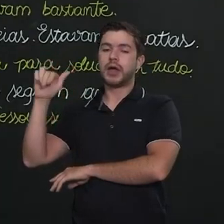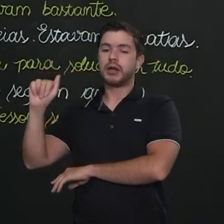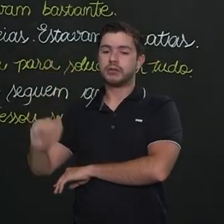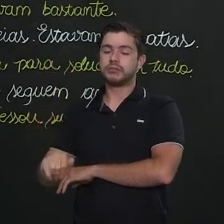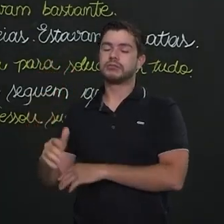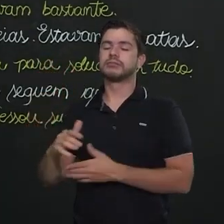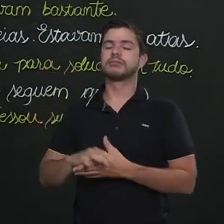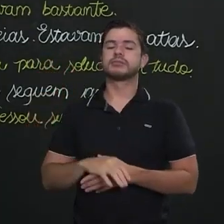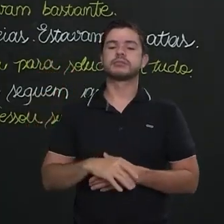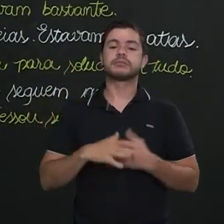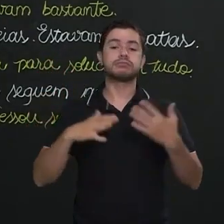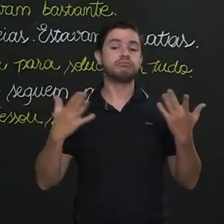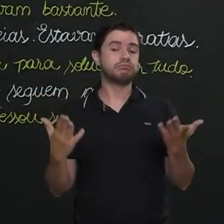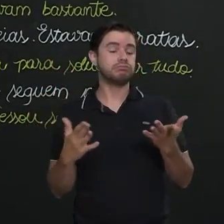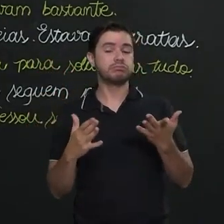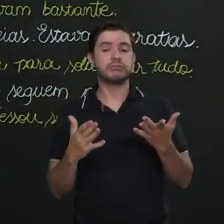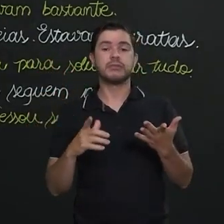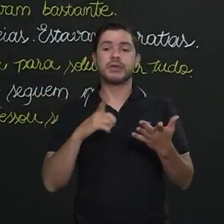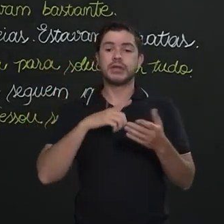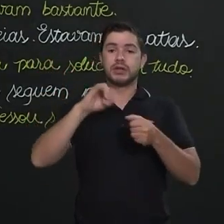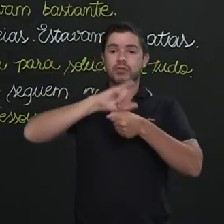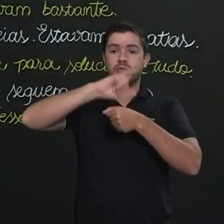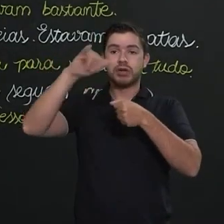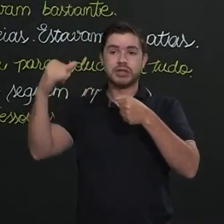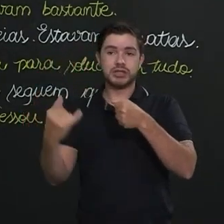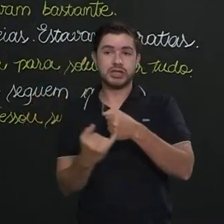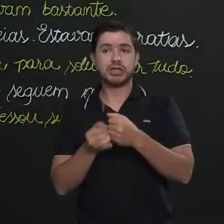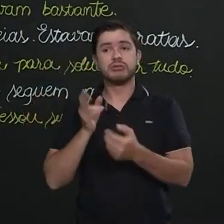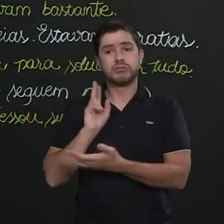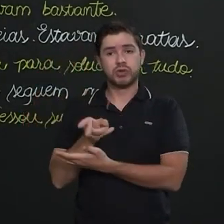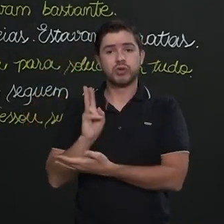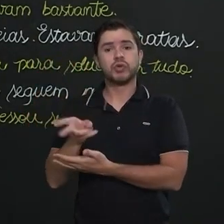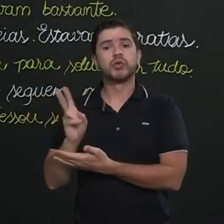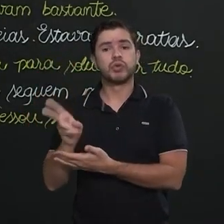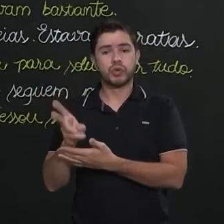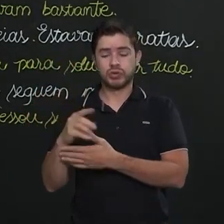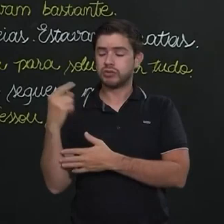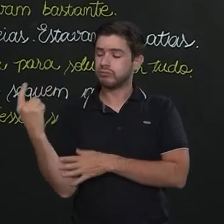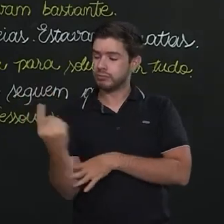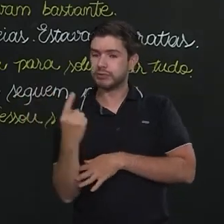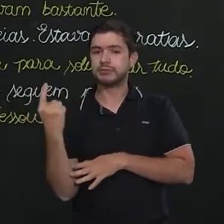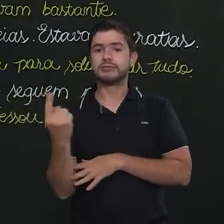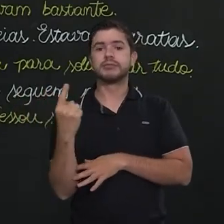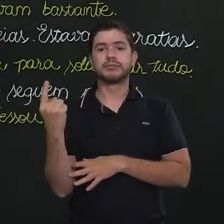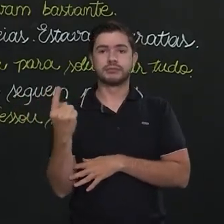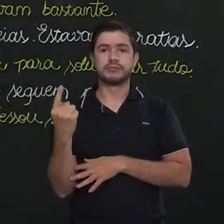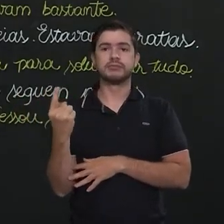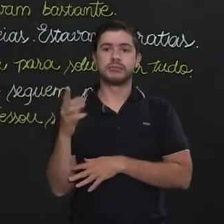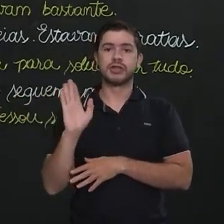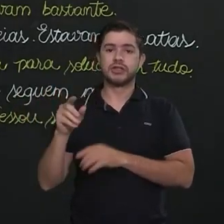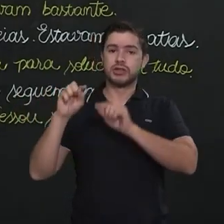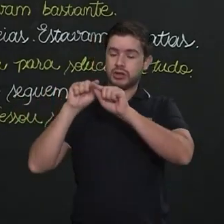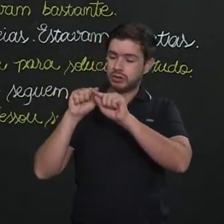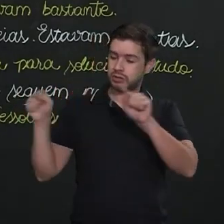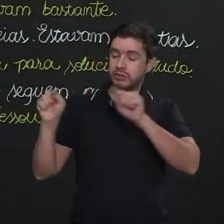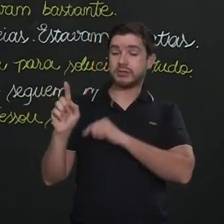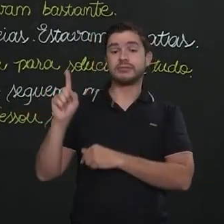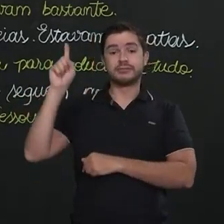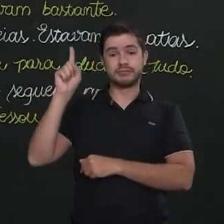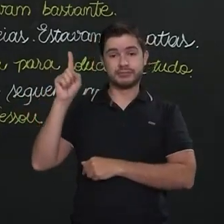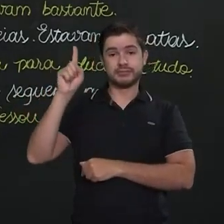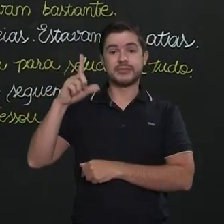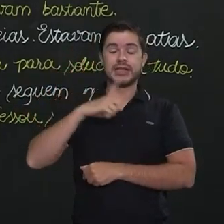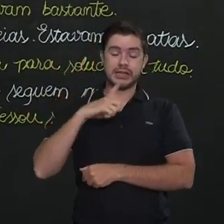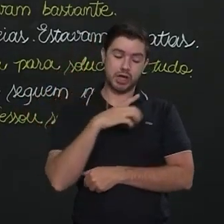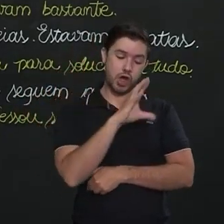com o substantivo e os adjetivos continuam no singular. Aqui, como eu marquei o